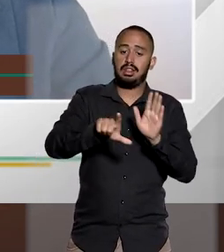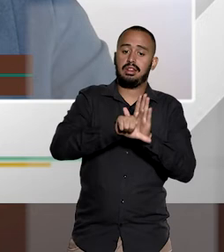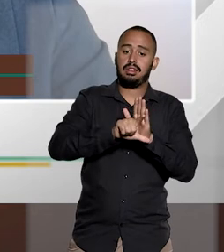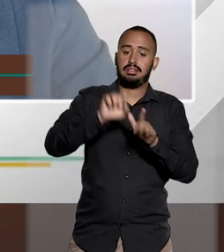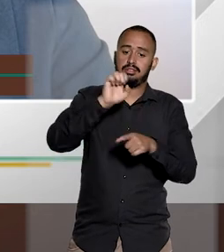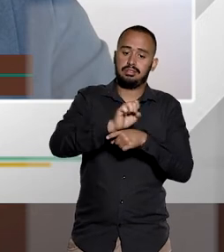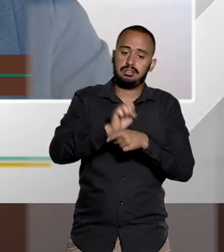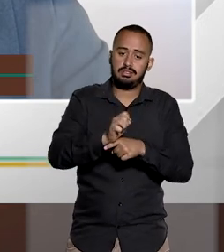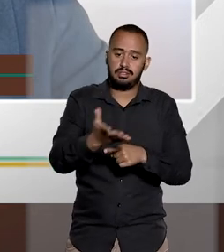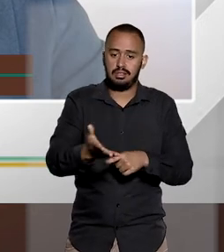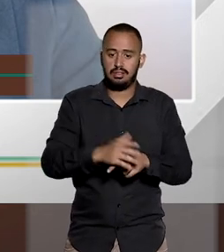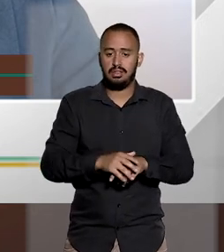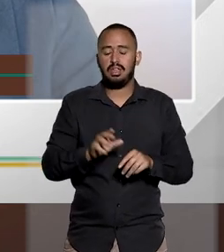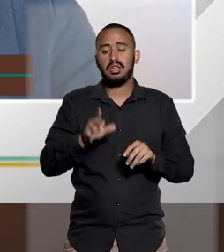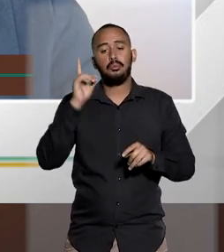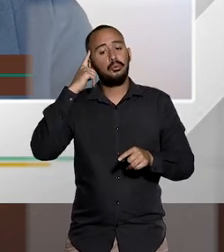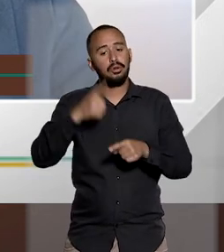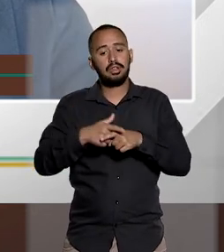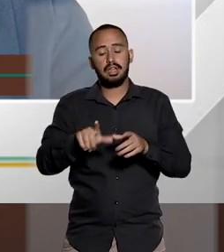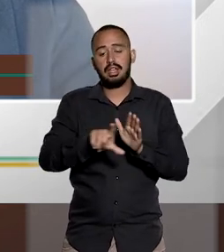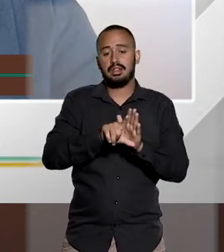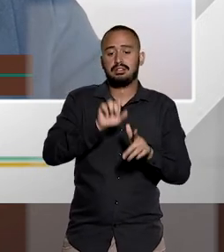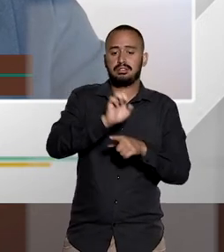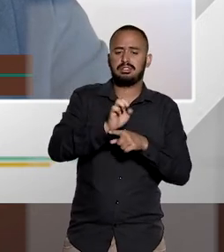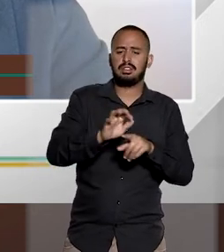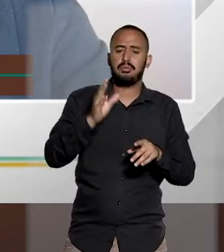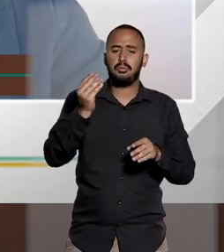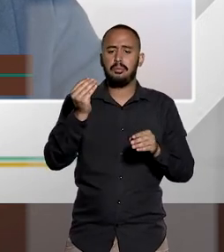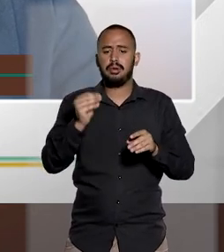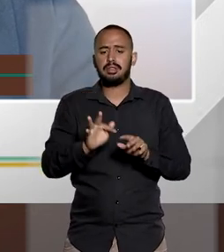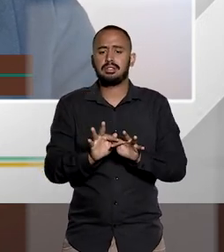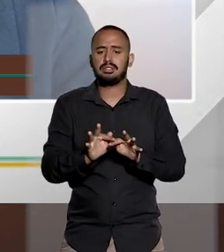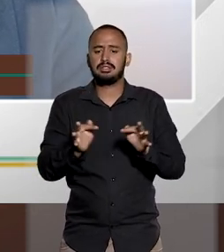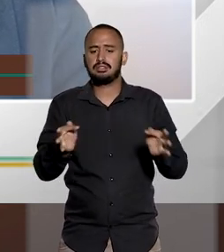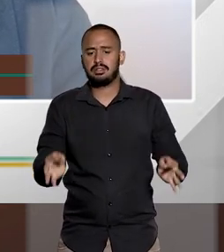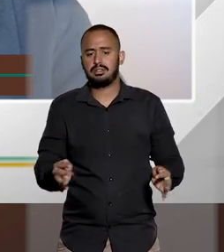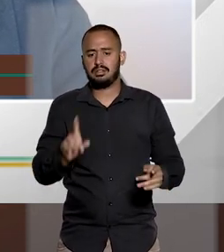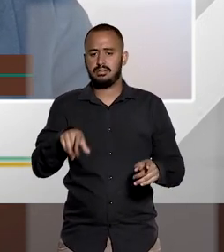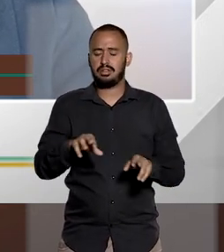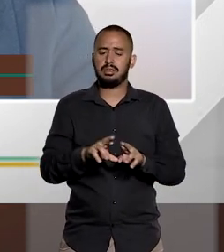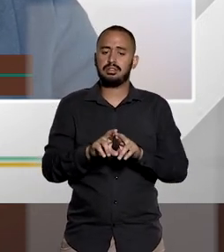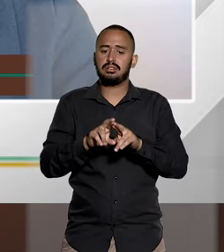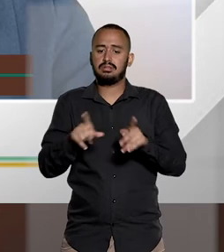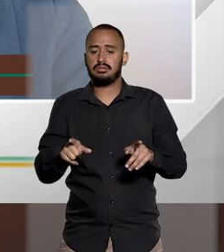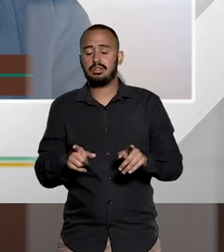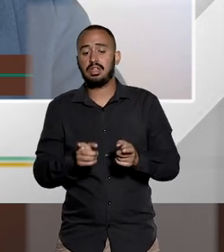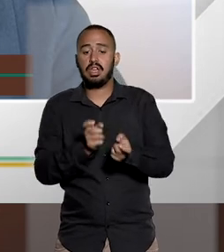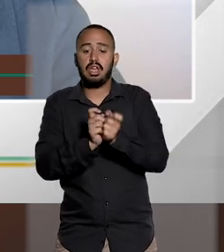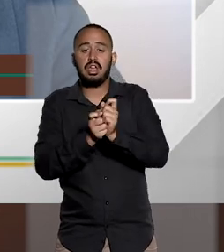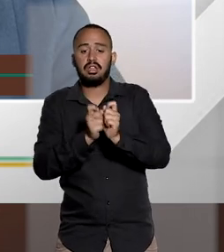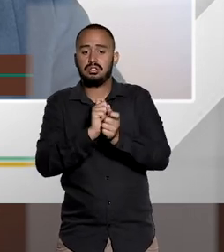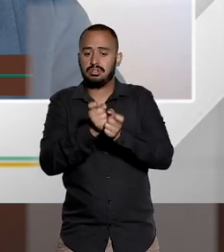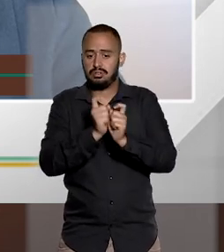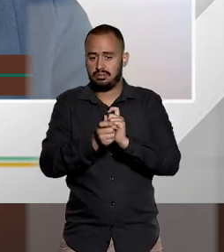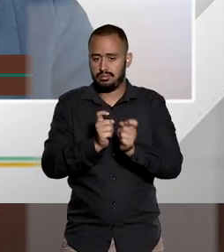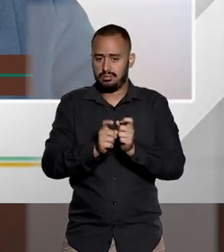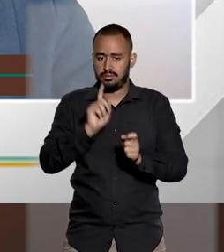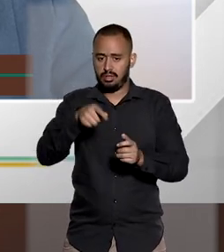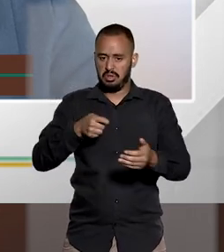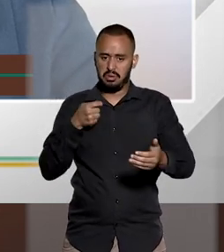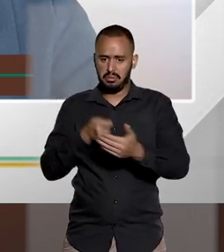terem uma natureza um pouco mais flexível do que os contratos eminentemente administrativos e rigorosamente